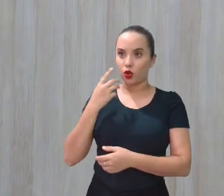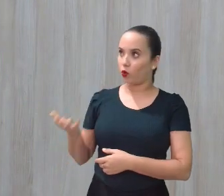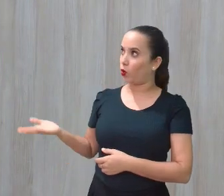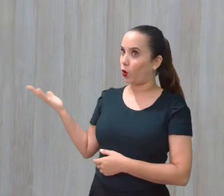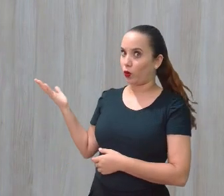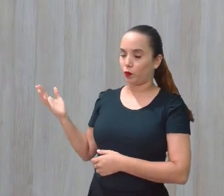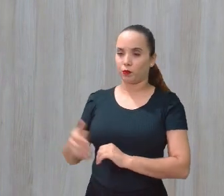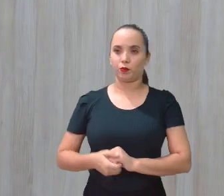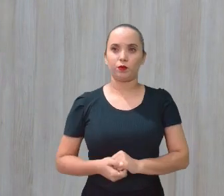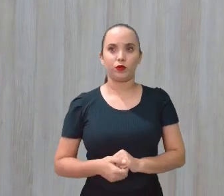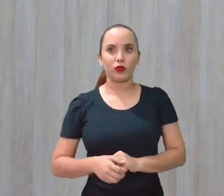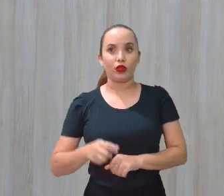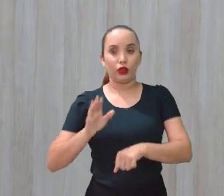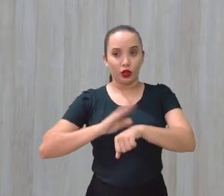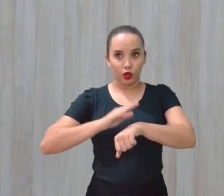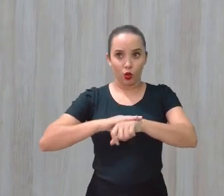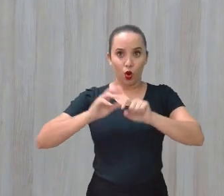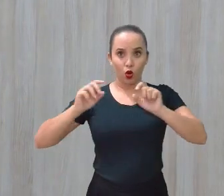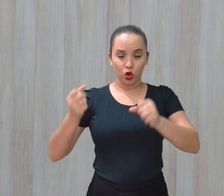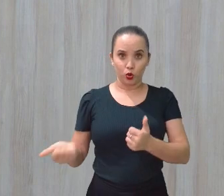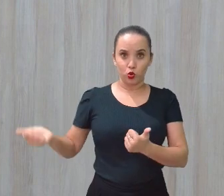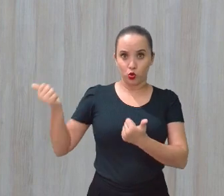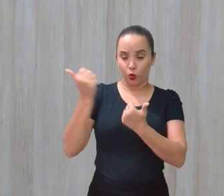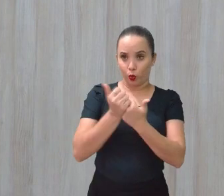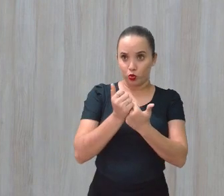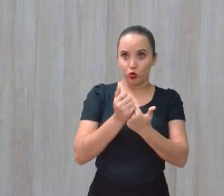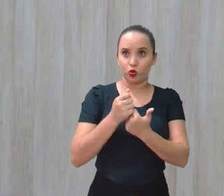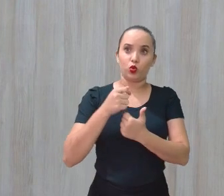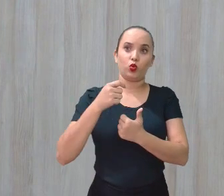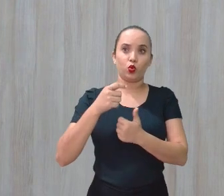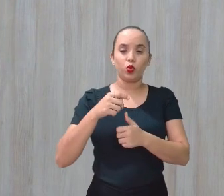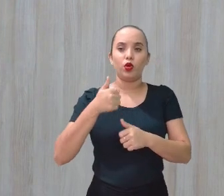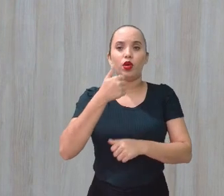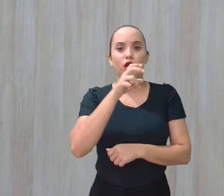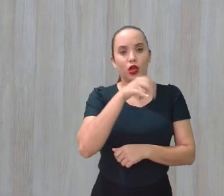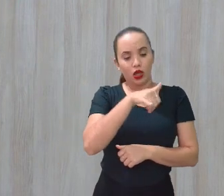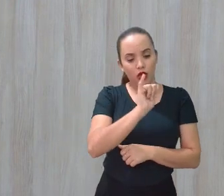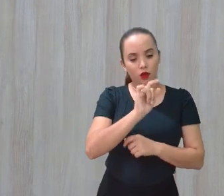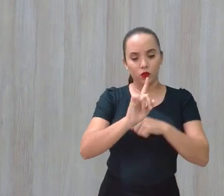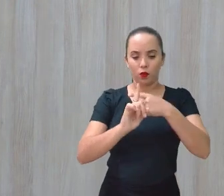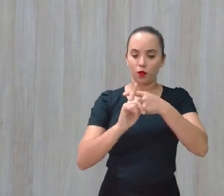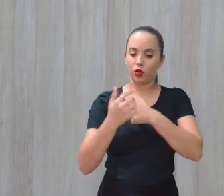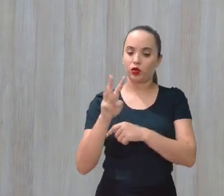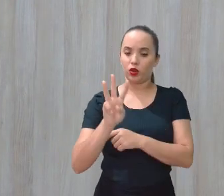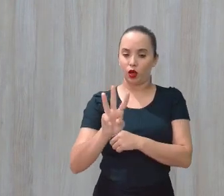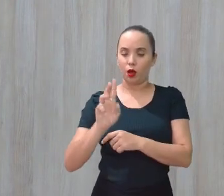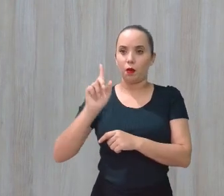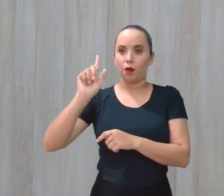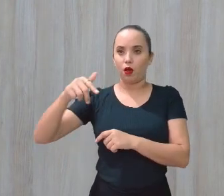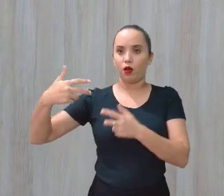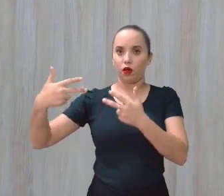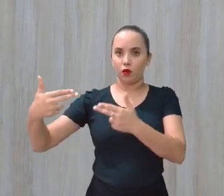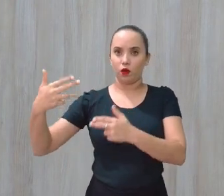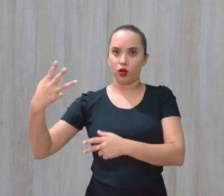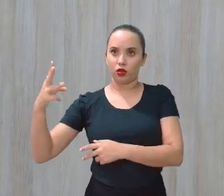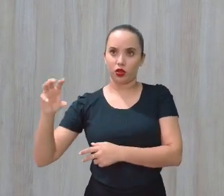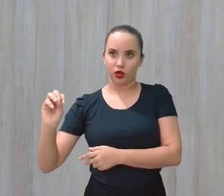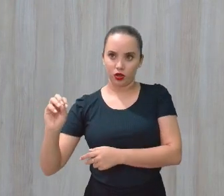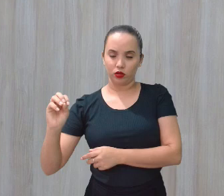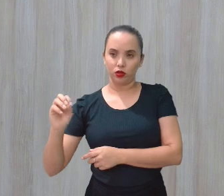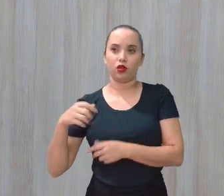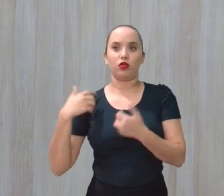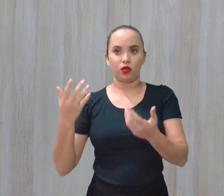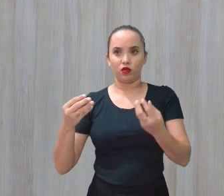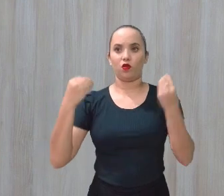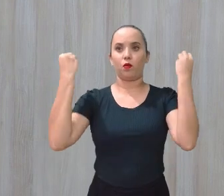na equação de cima, eu vou ter y mais w igual a 10, ou seja, no lugar de y, eu vou colocar 10